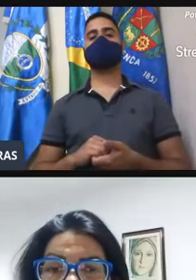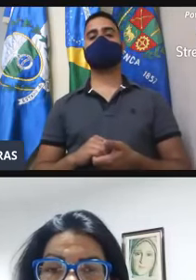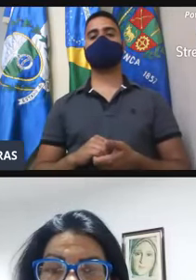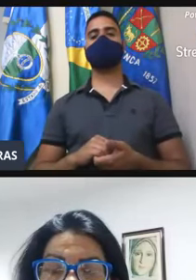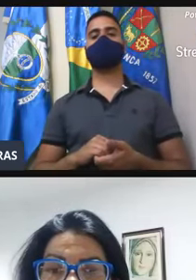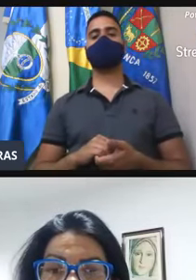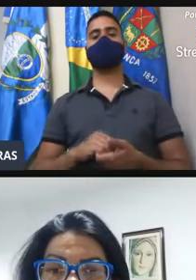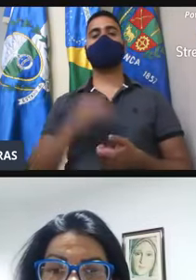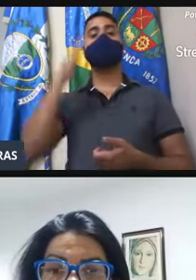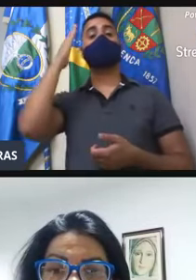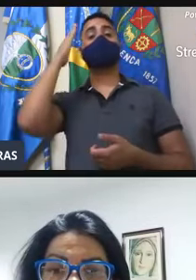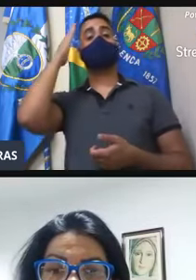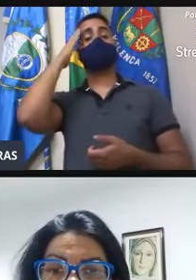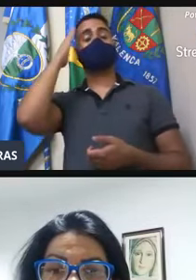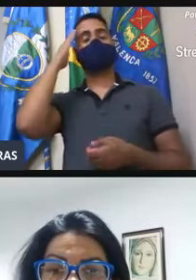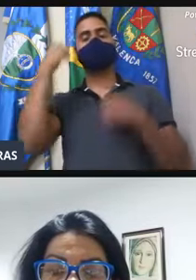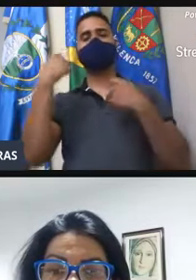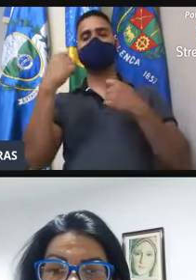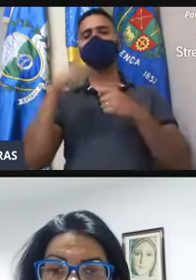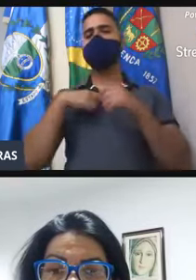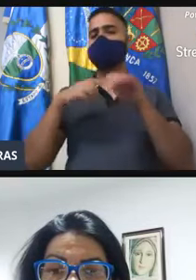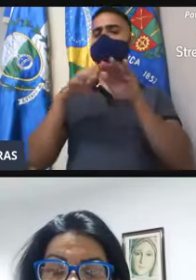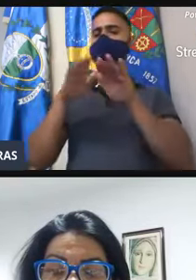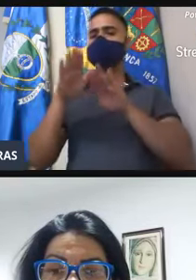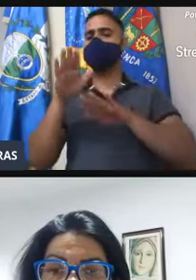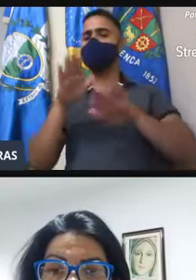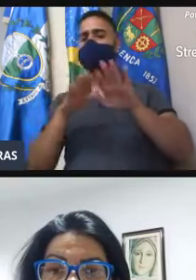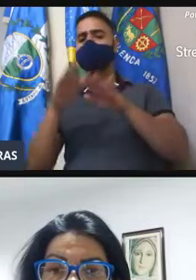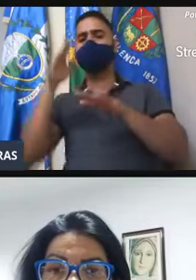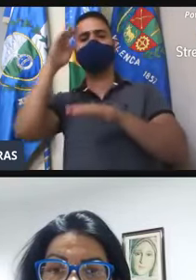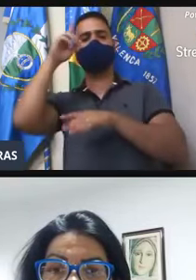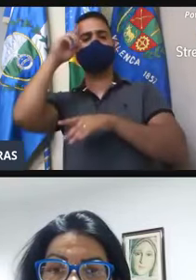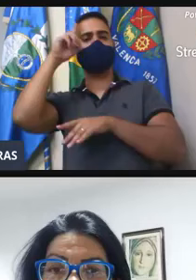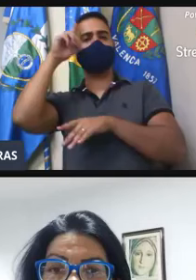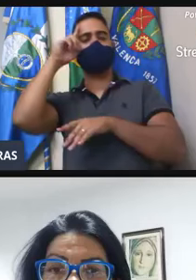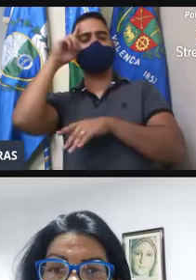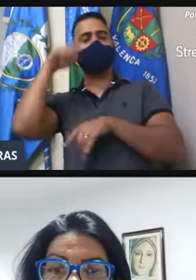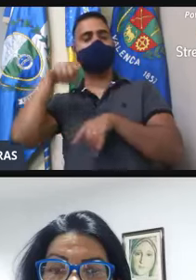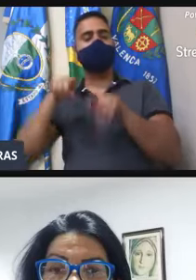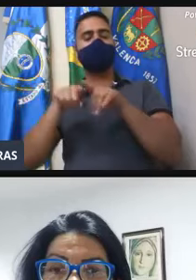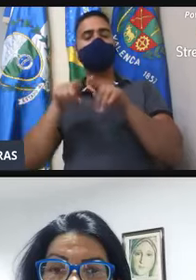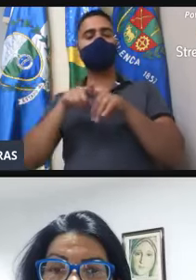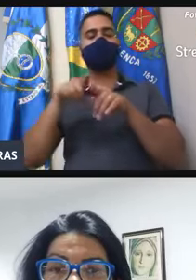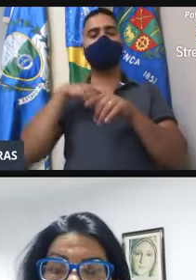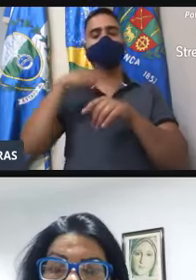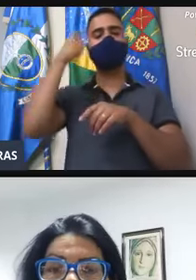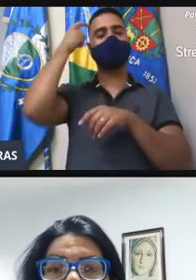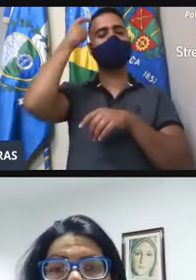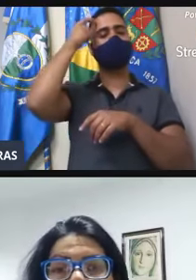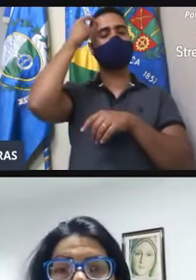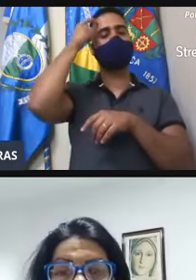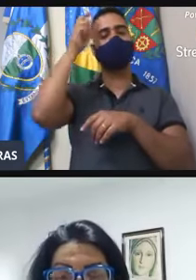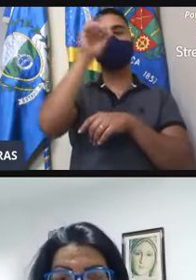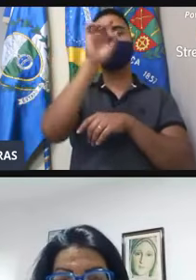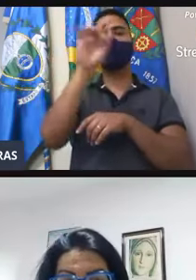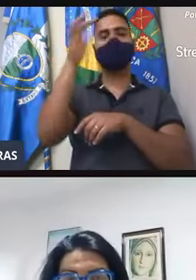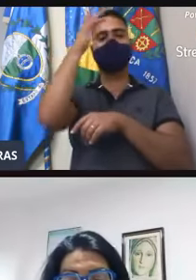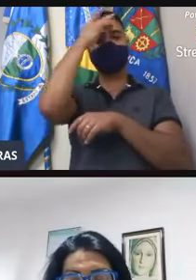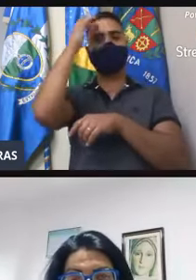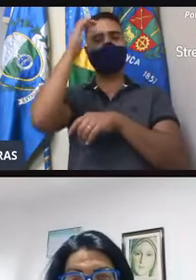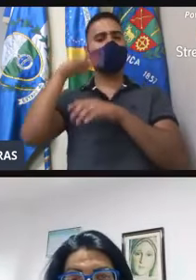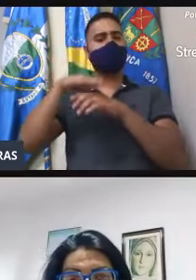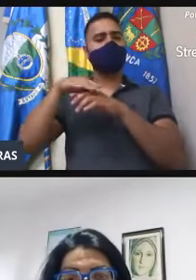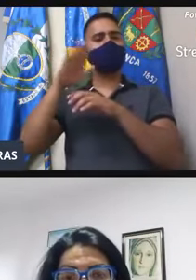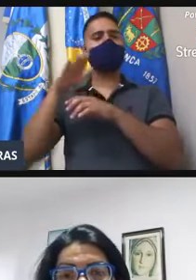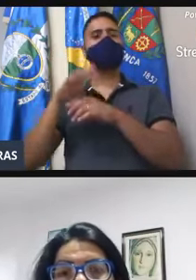que os cuidados têm que ser a dia a dia, a consciência de tem que valer mais do que